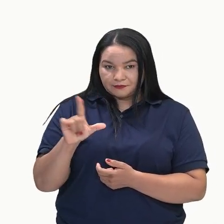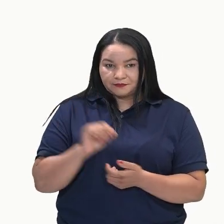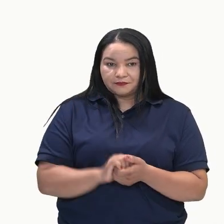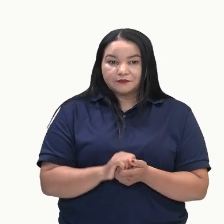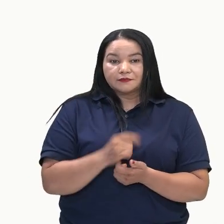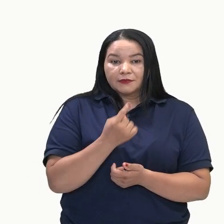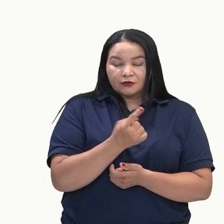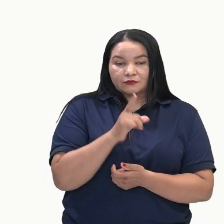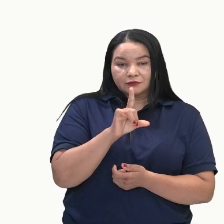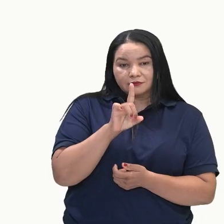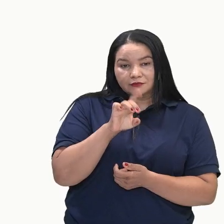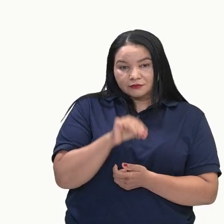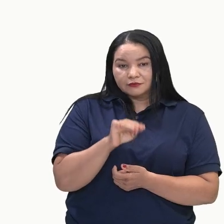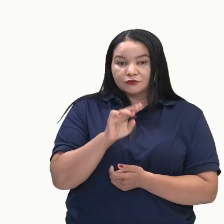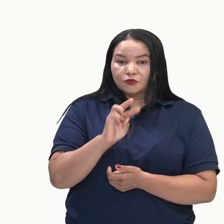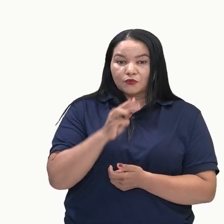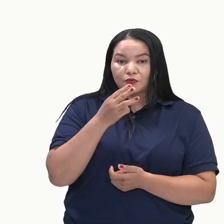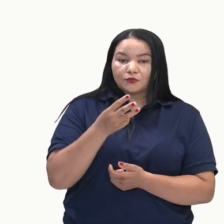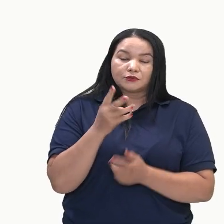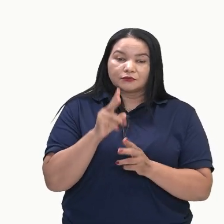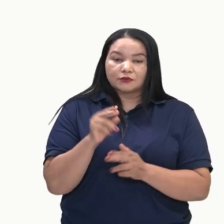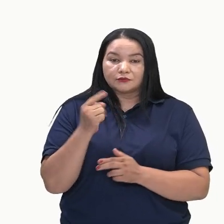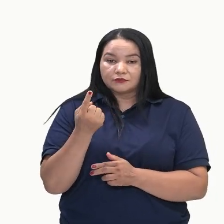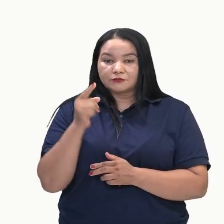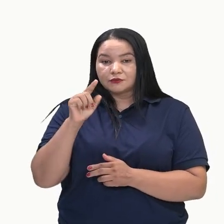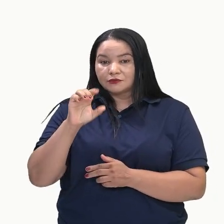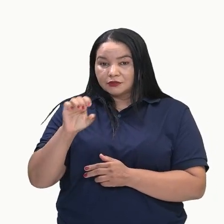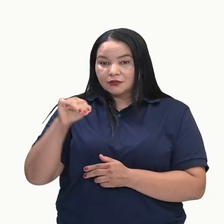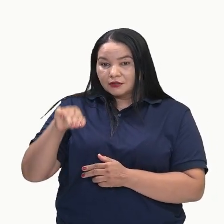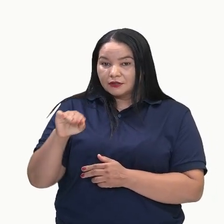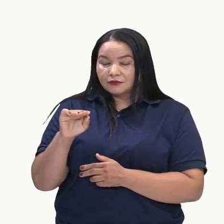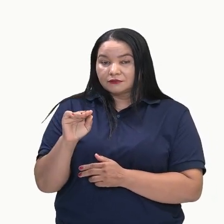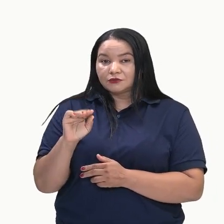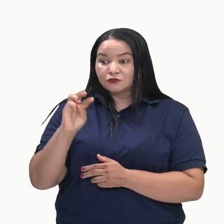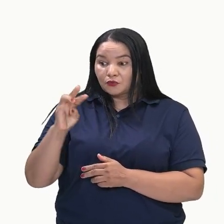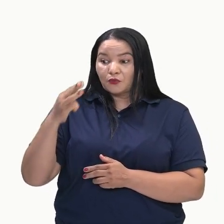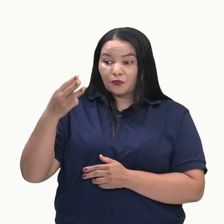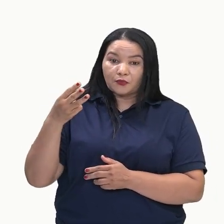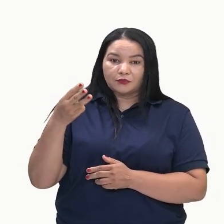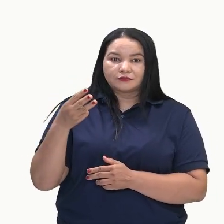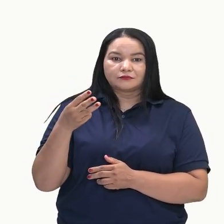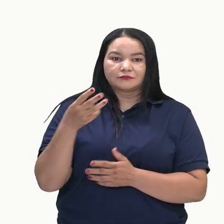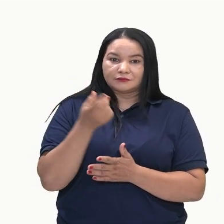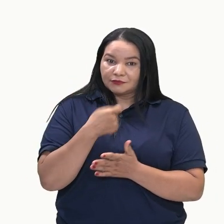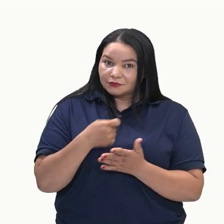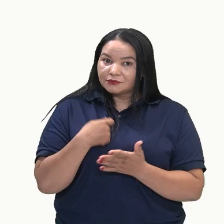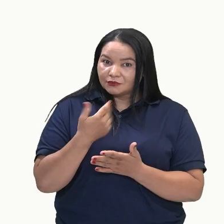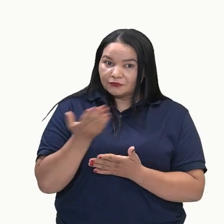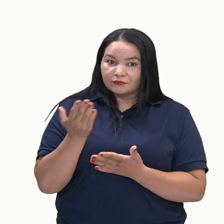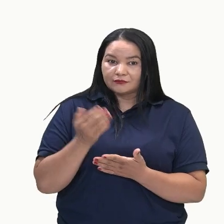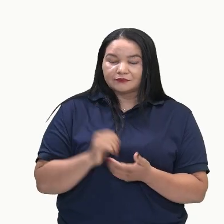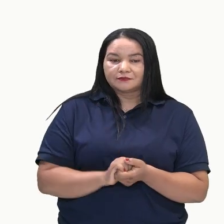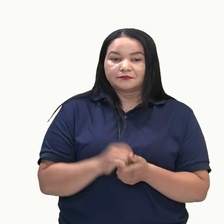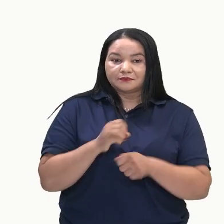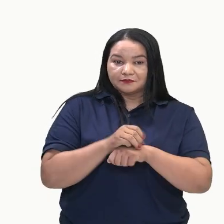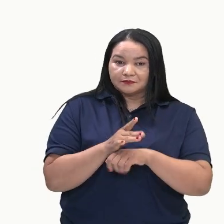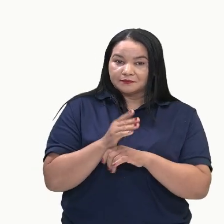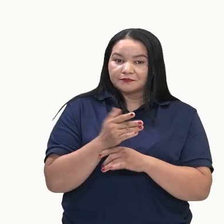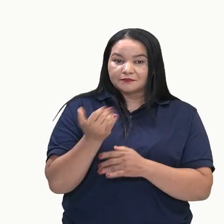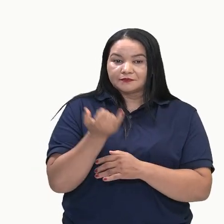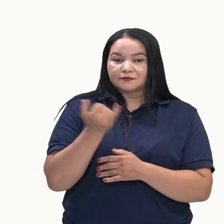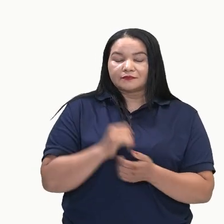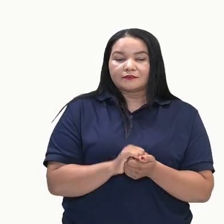decímetro cúbico é igual a 1000 centímetros cúbicos. Aproveita e vai anotando. Olha a dica que eu estou te dando. 1